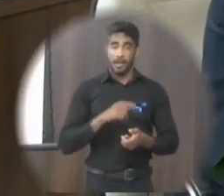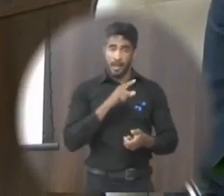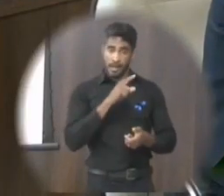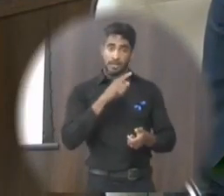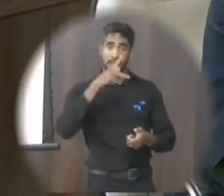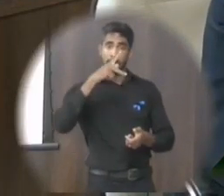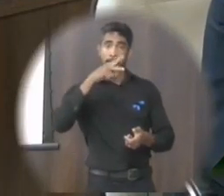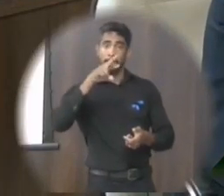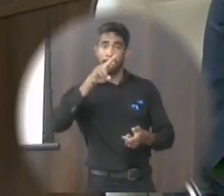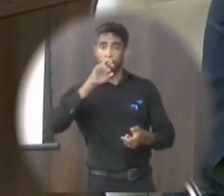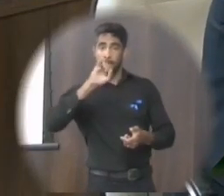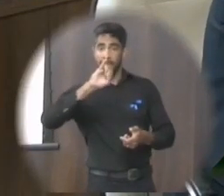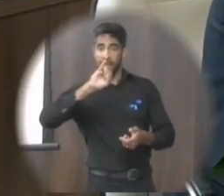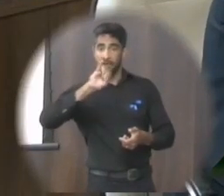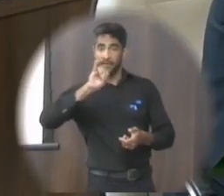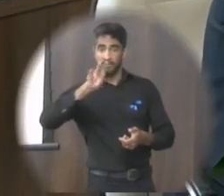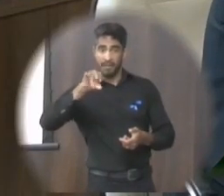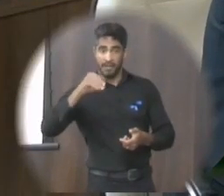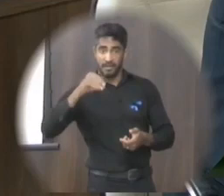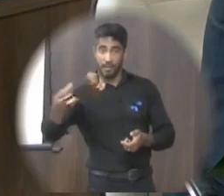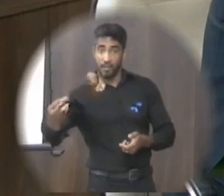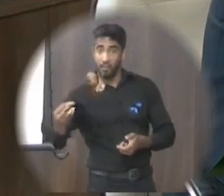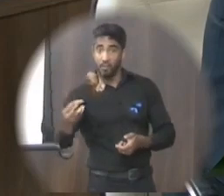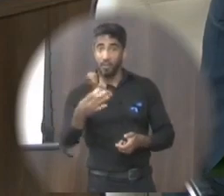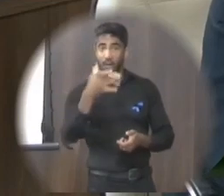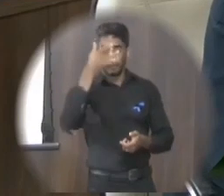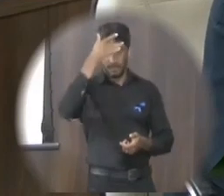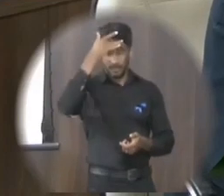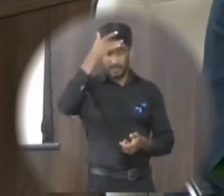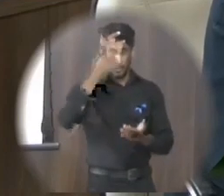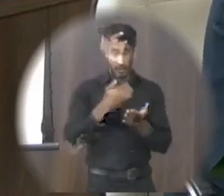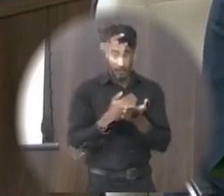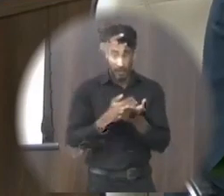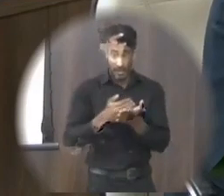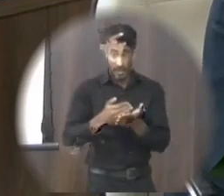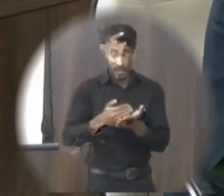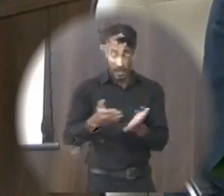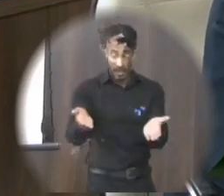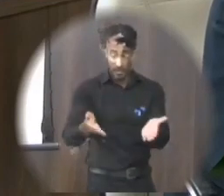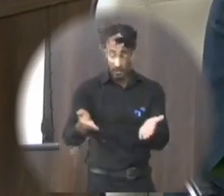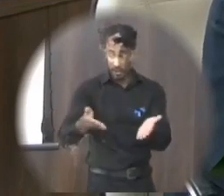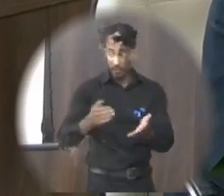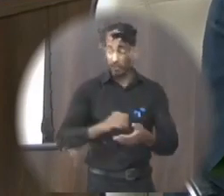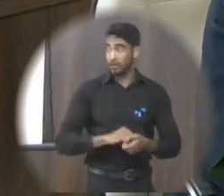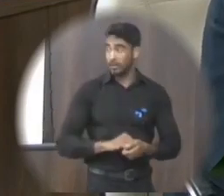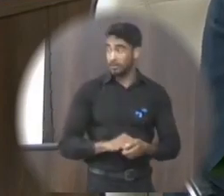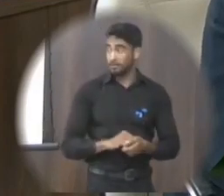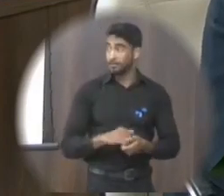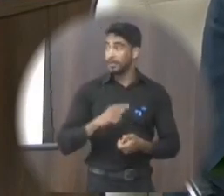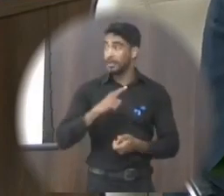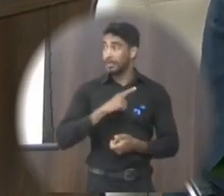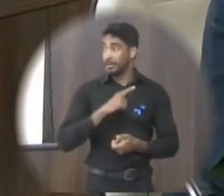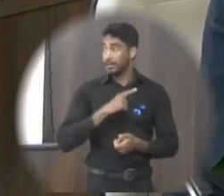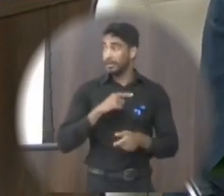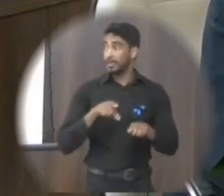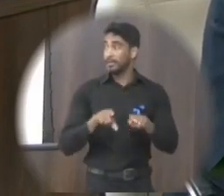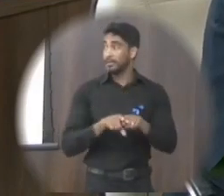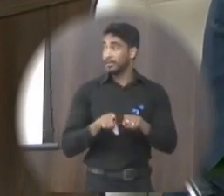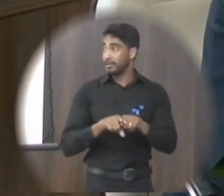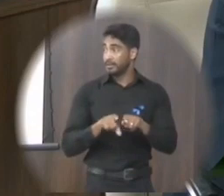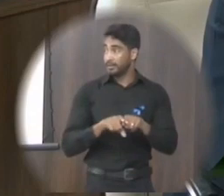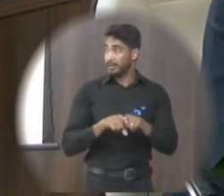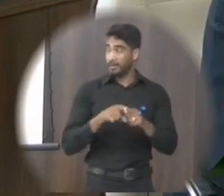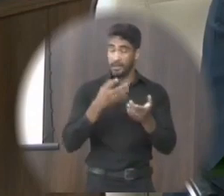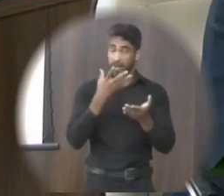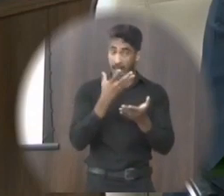era para os novos funcionários, entendeu? Quem for entrar a partir de agora. E tem também a prerrogativa de